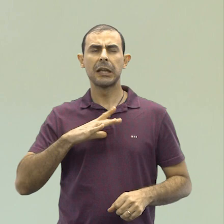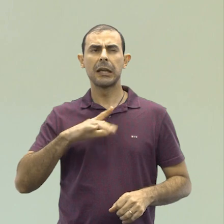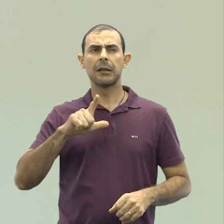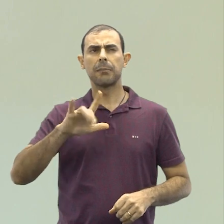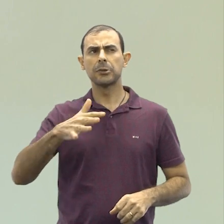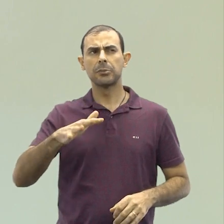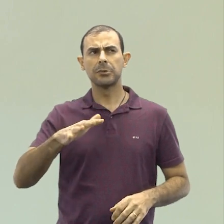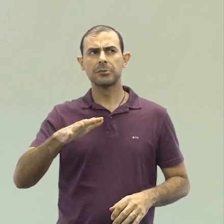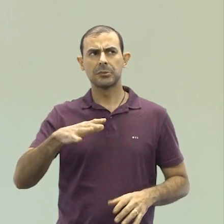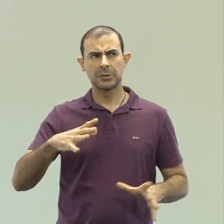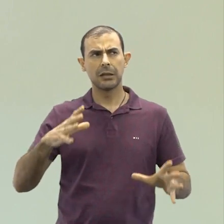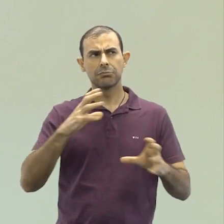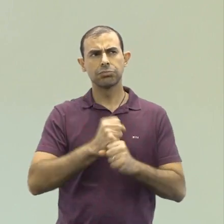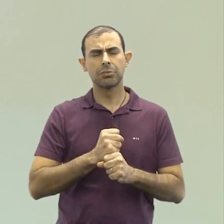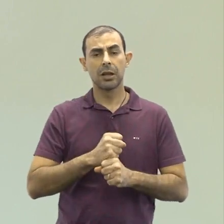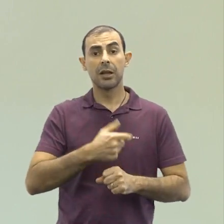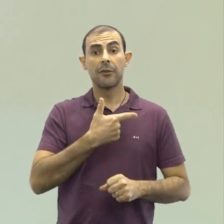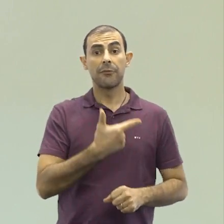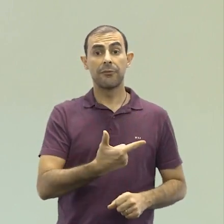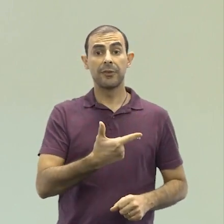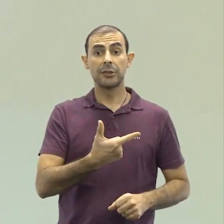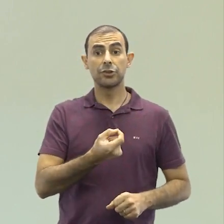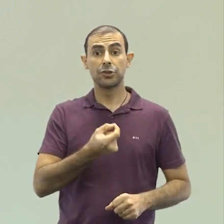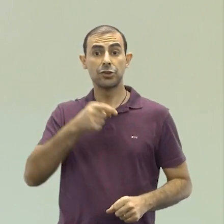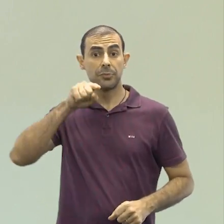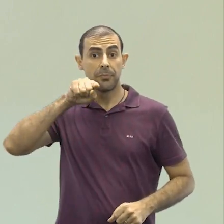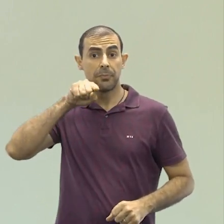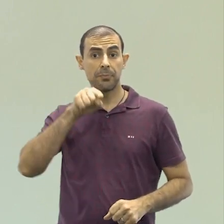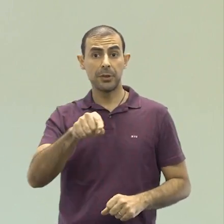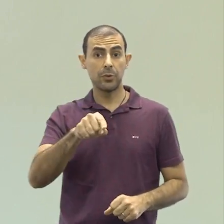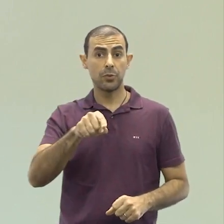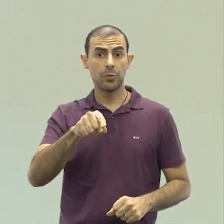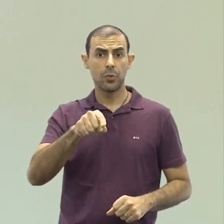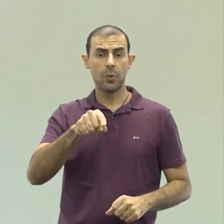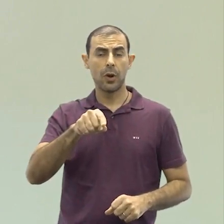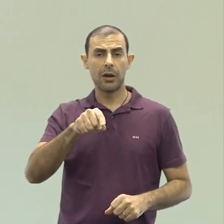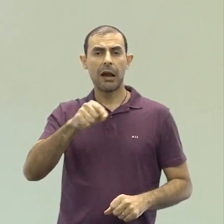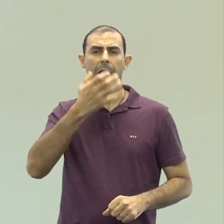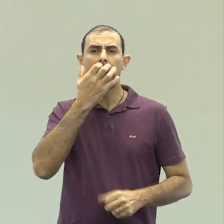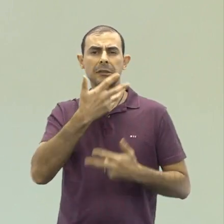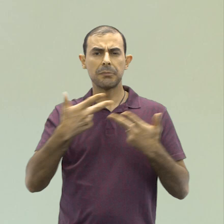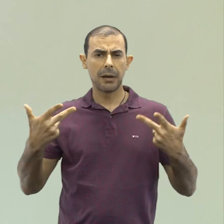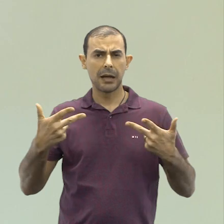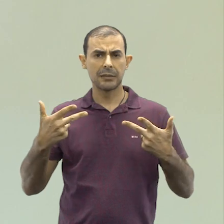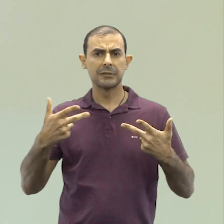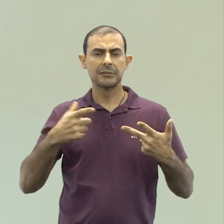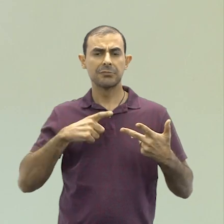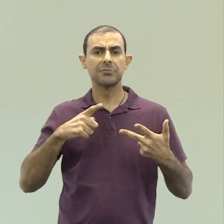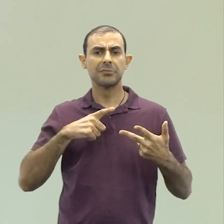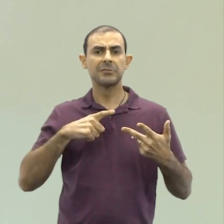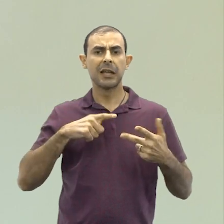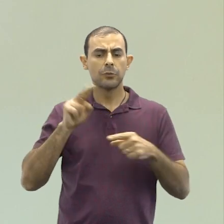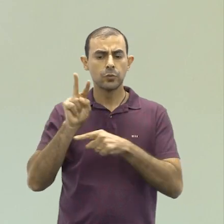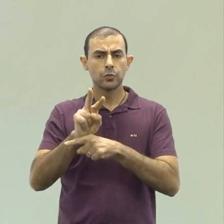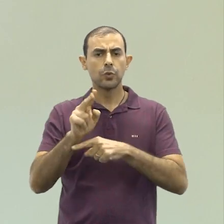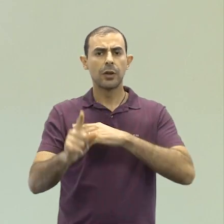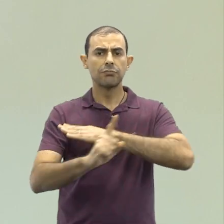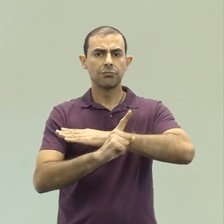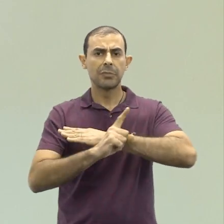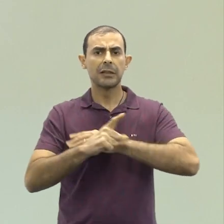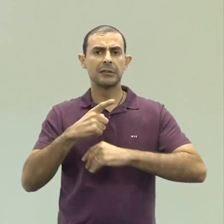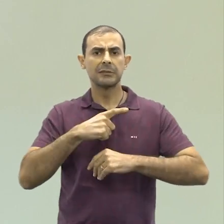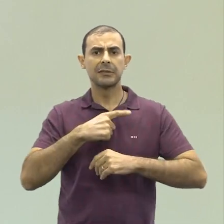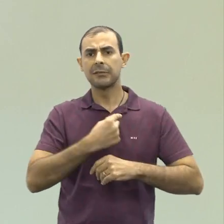com aproximadamente não, 20 mil e poucos animais atendidos. Então, isso dentro de todos os procedimentos, microchipagem,